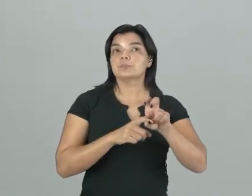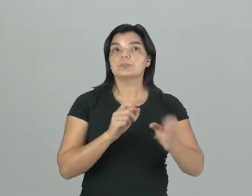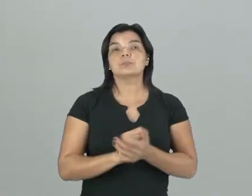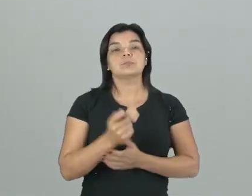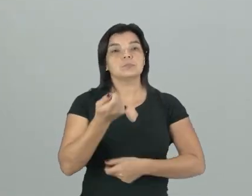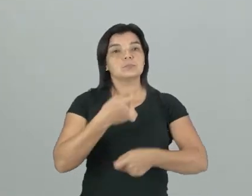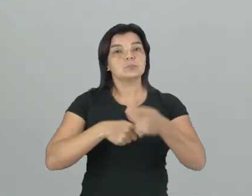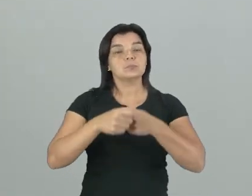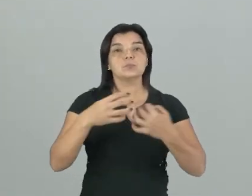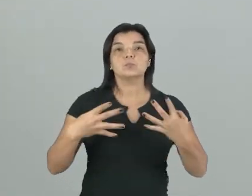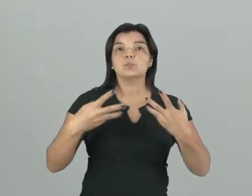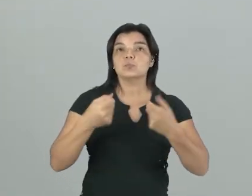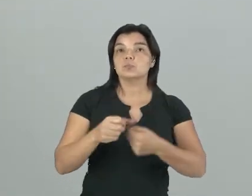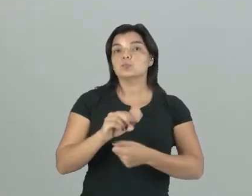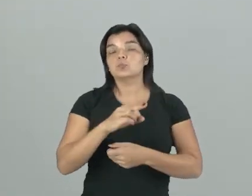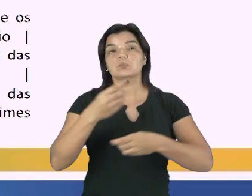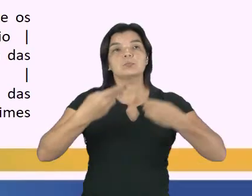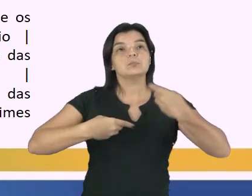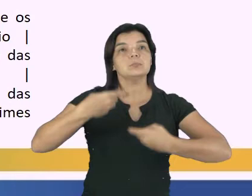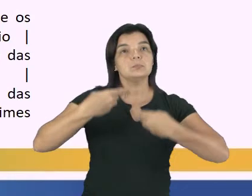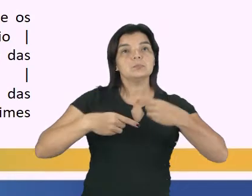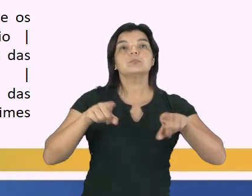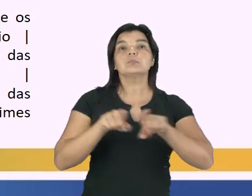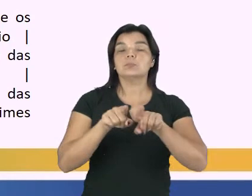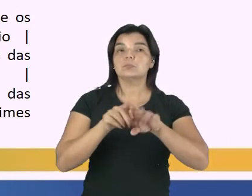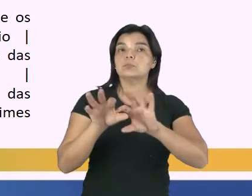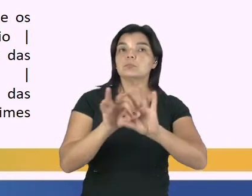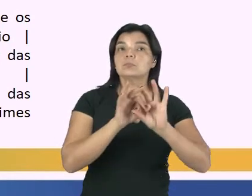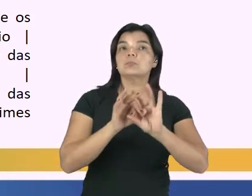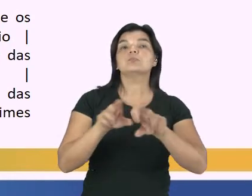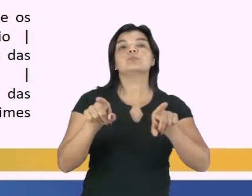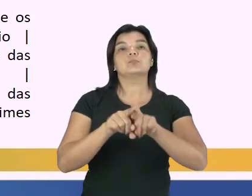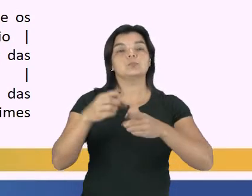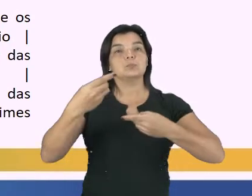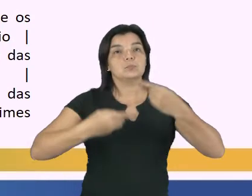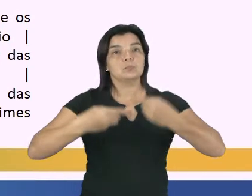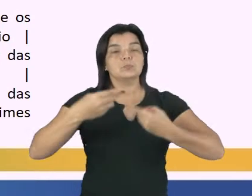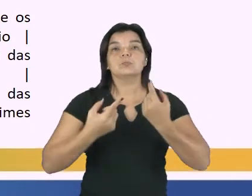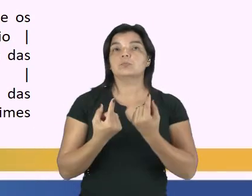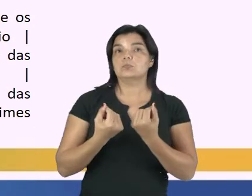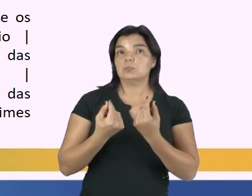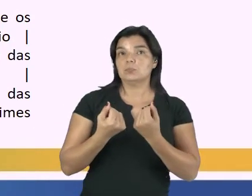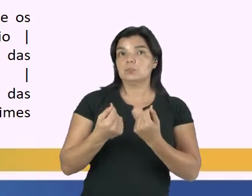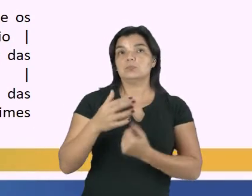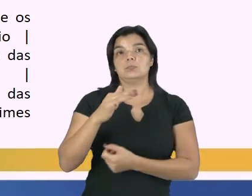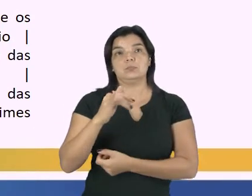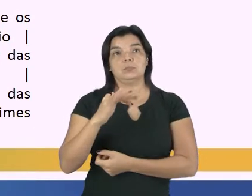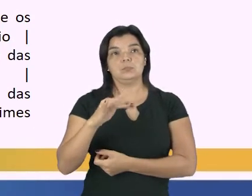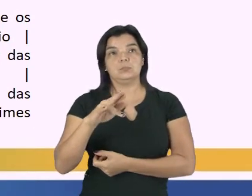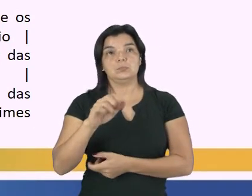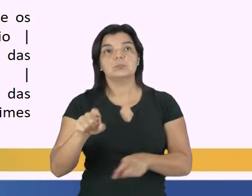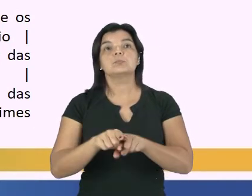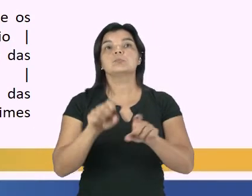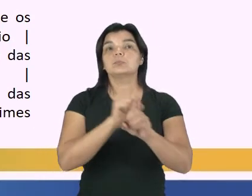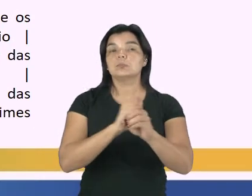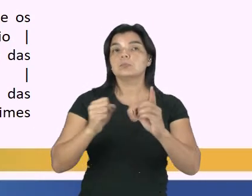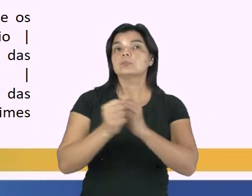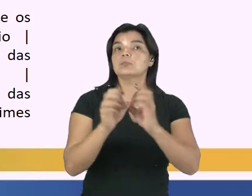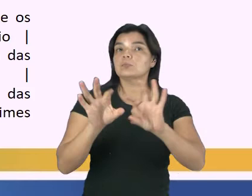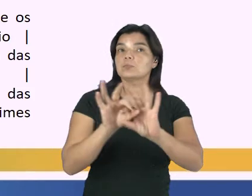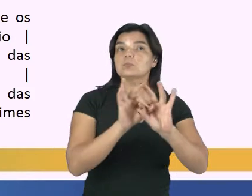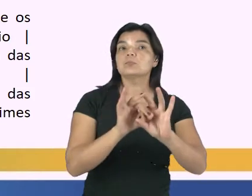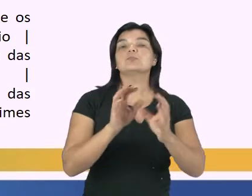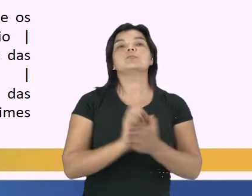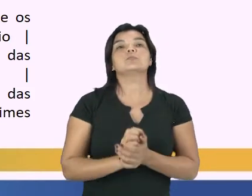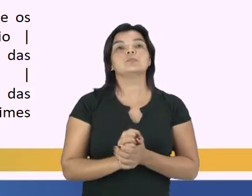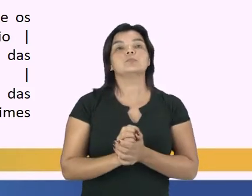integração econômica total ou política. É uma união econômica com políticas monetárias, fiscais e sociais